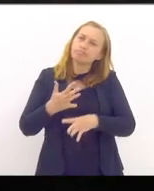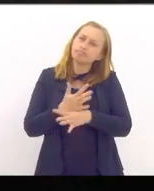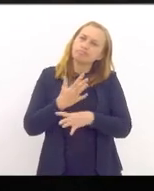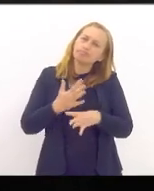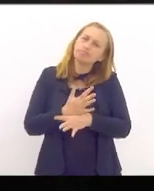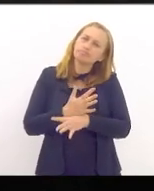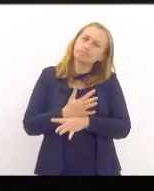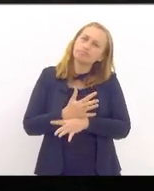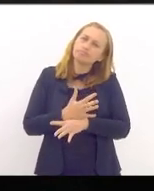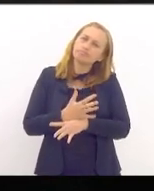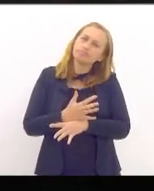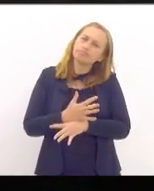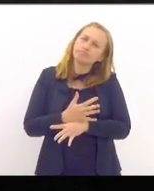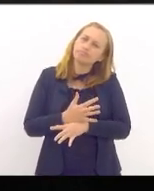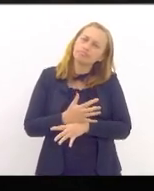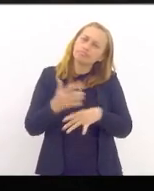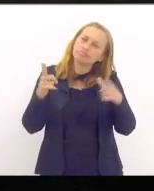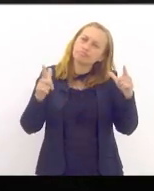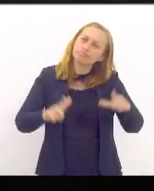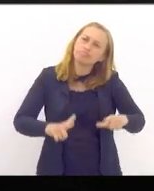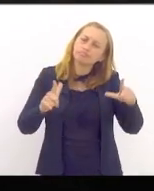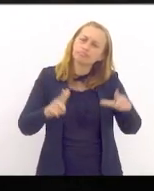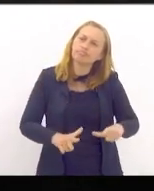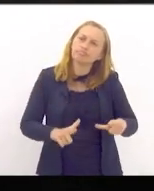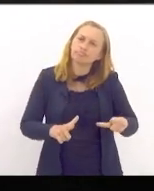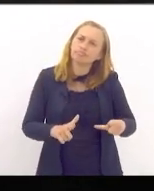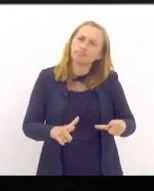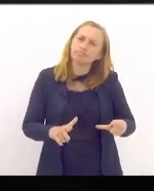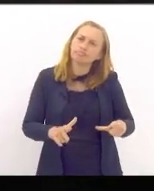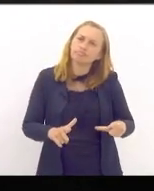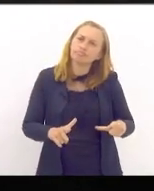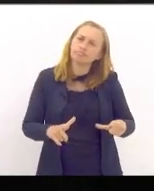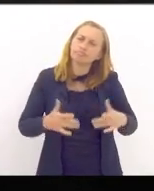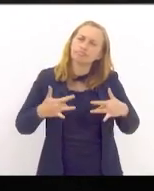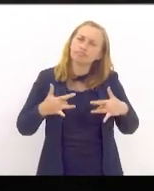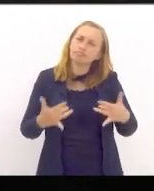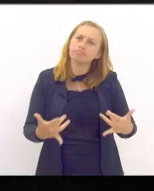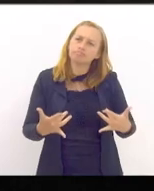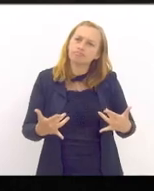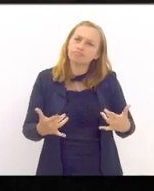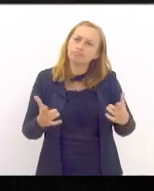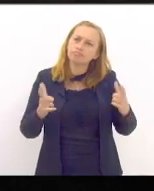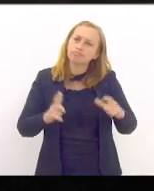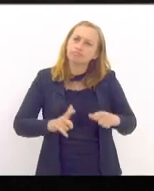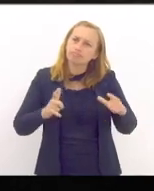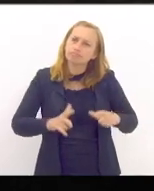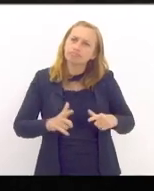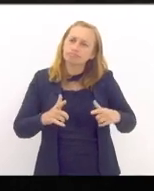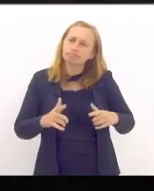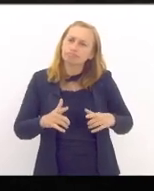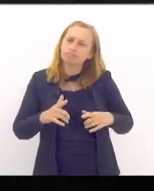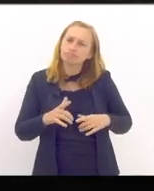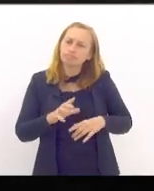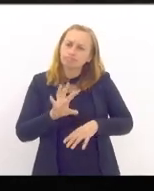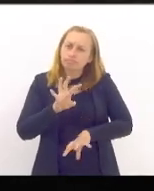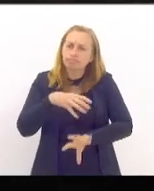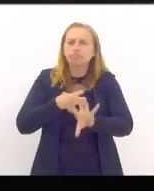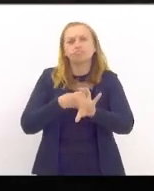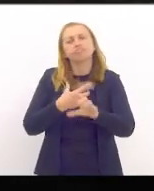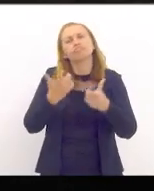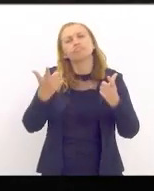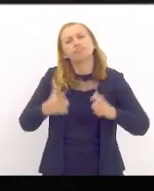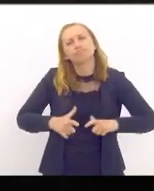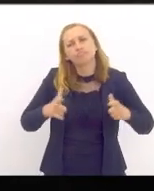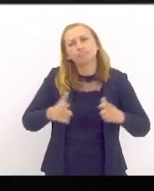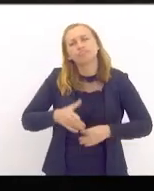que seja o espaço das da Solidariedade o espaço da Fraternidade O